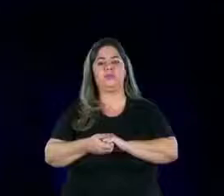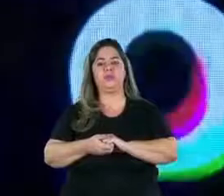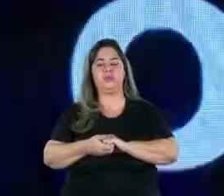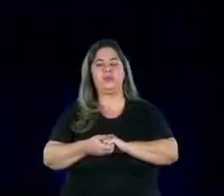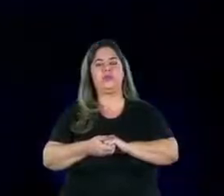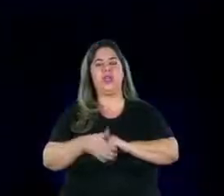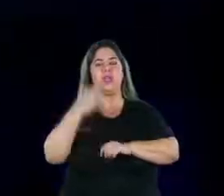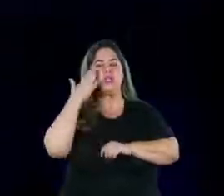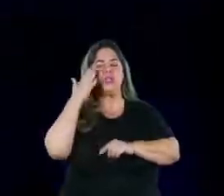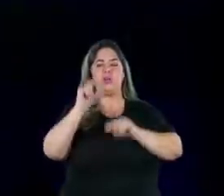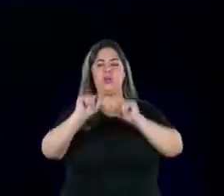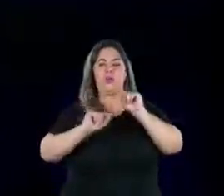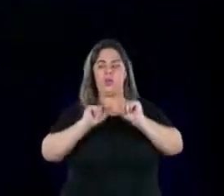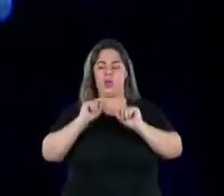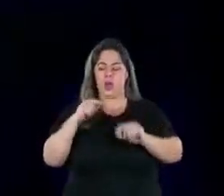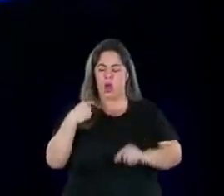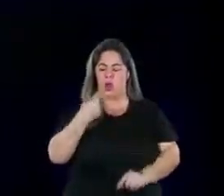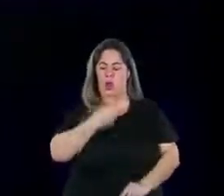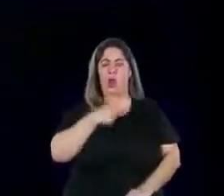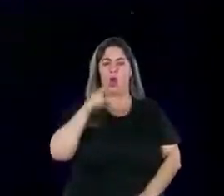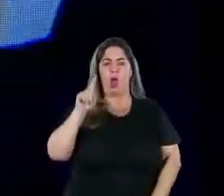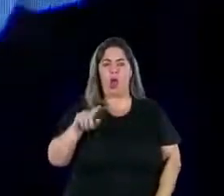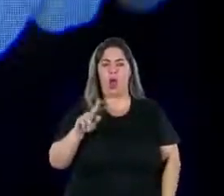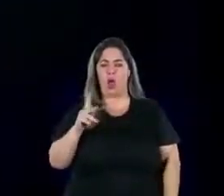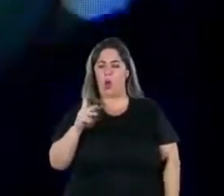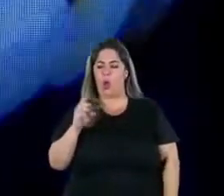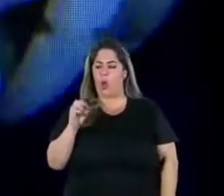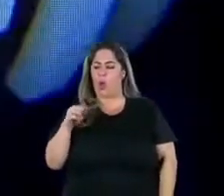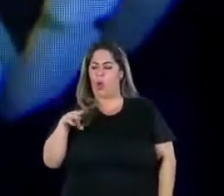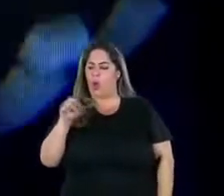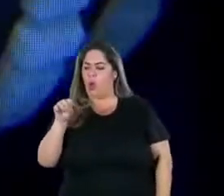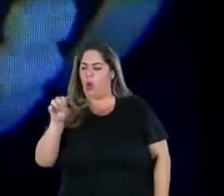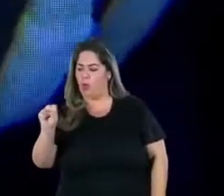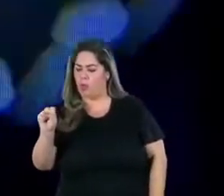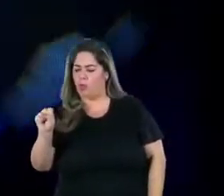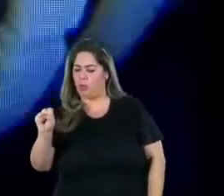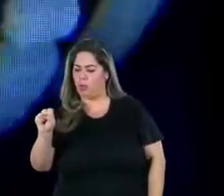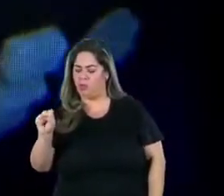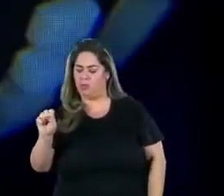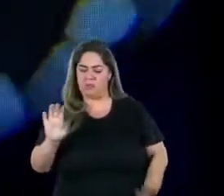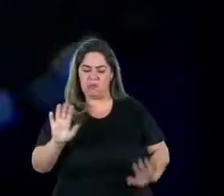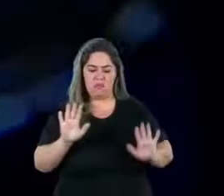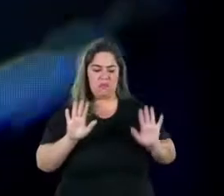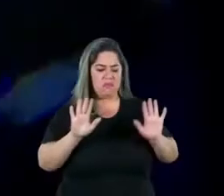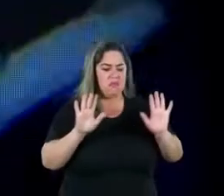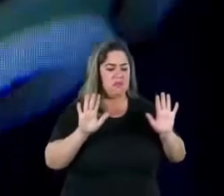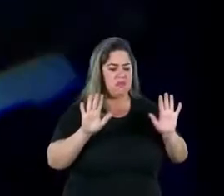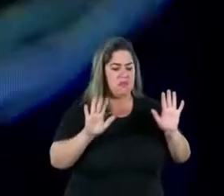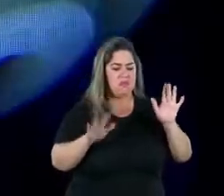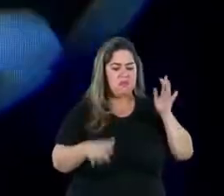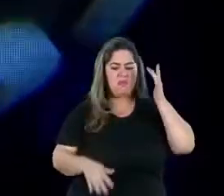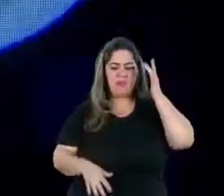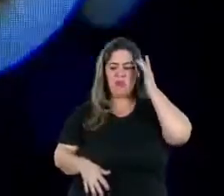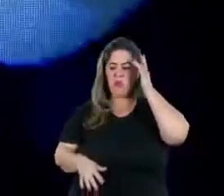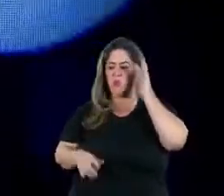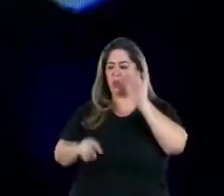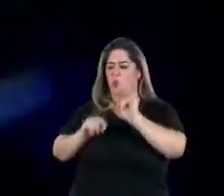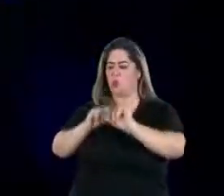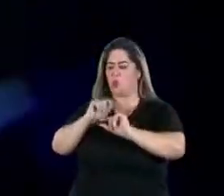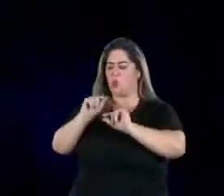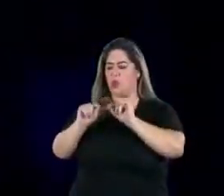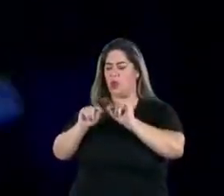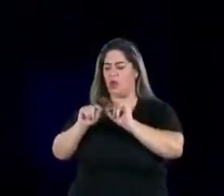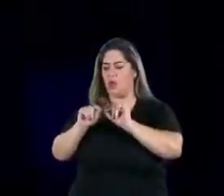Sabemos que somos homos, mas não sabemos